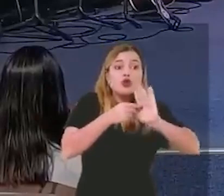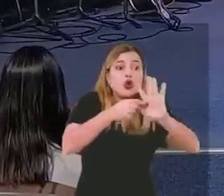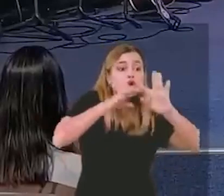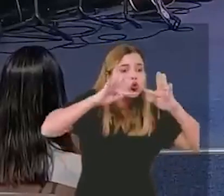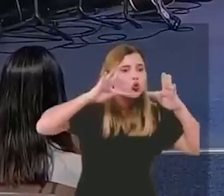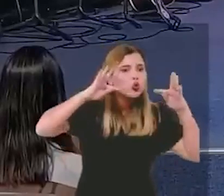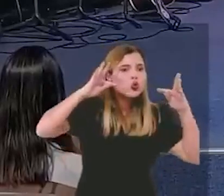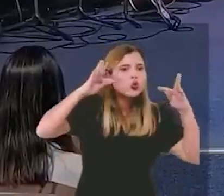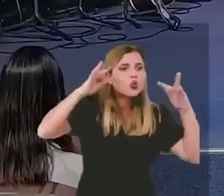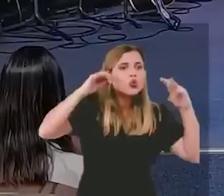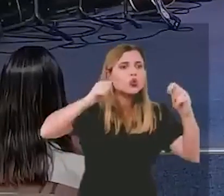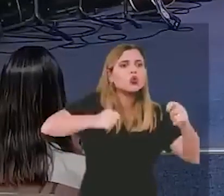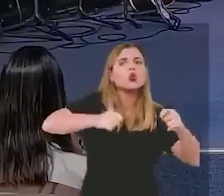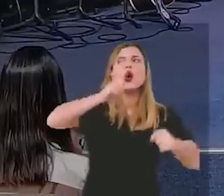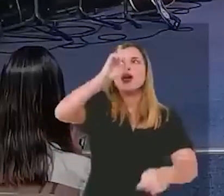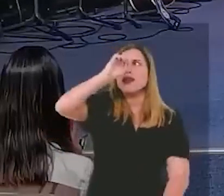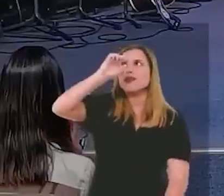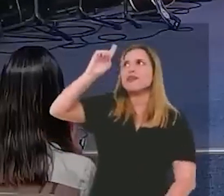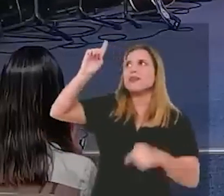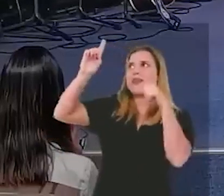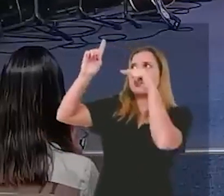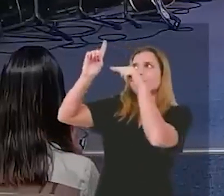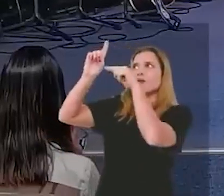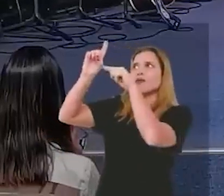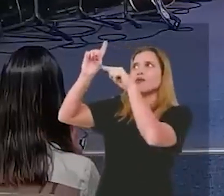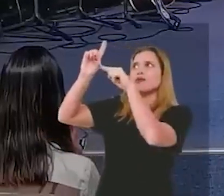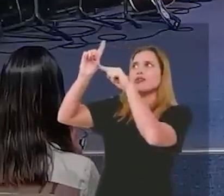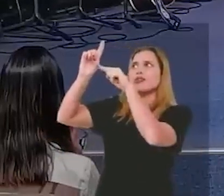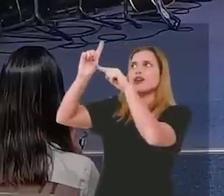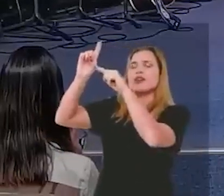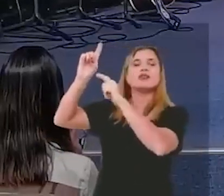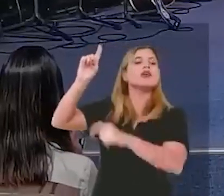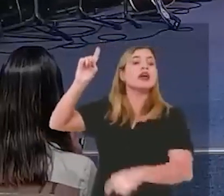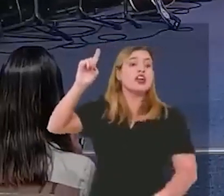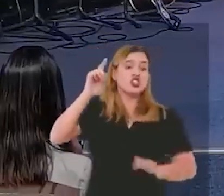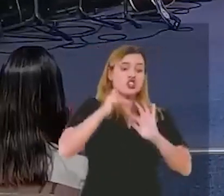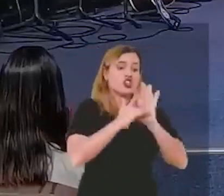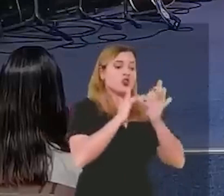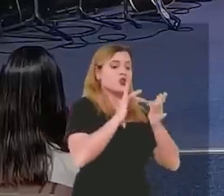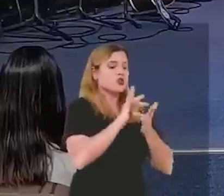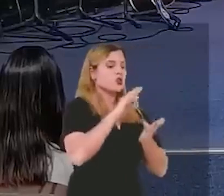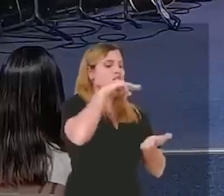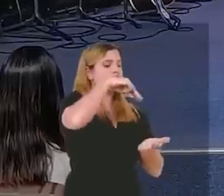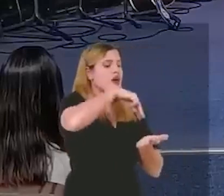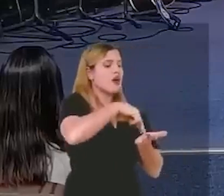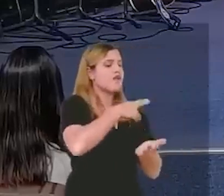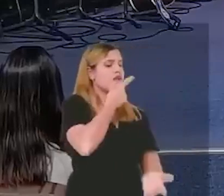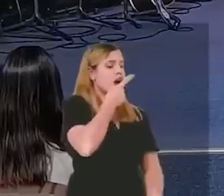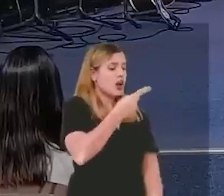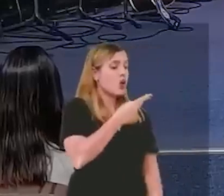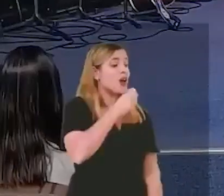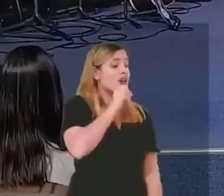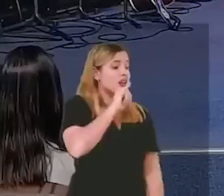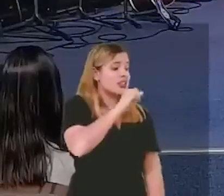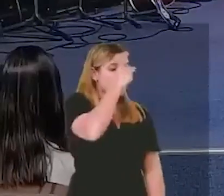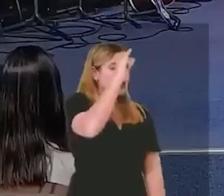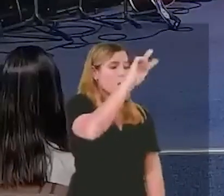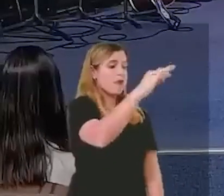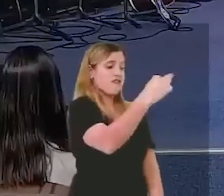ele podia então dizer: quem me vê a mim, vê o Pai, porque eu e o Pai somos